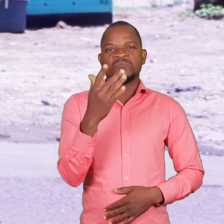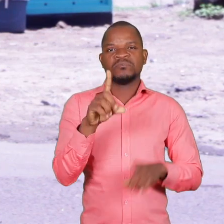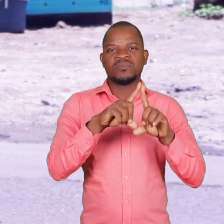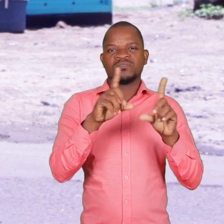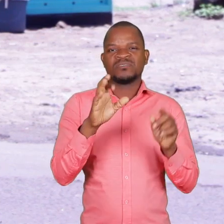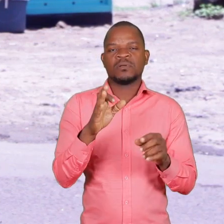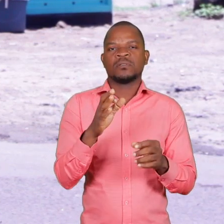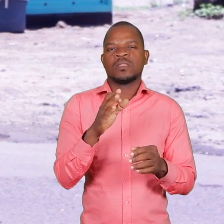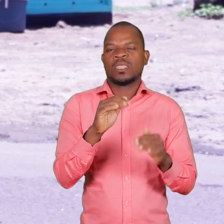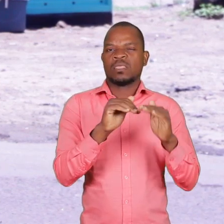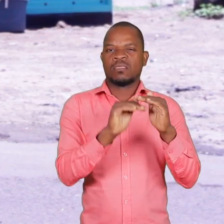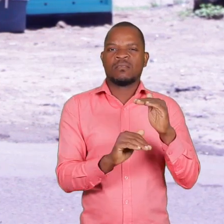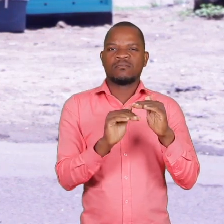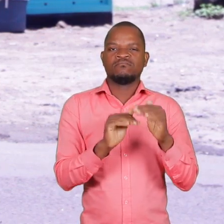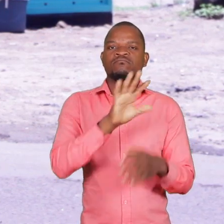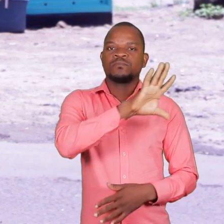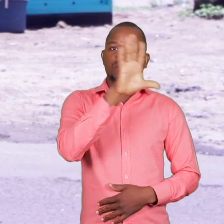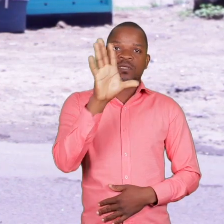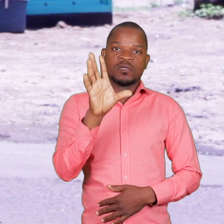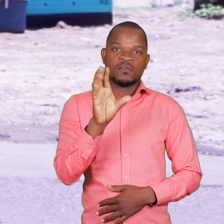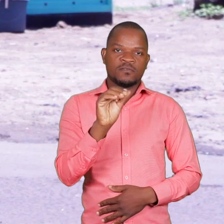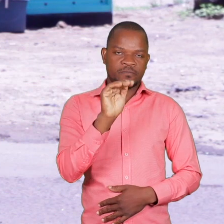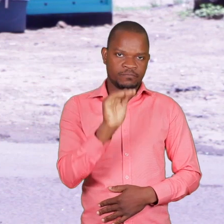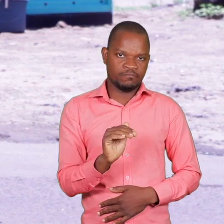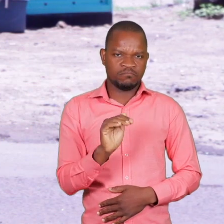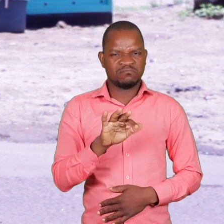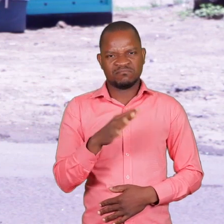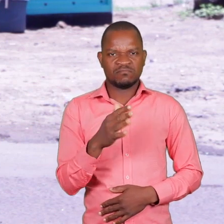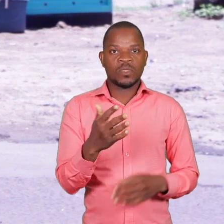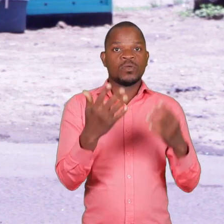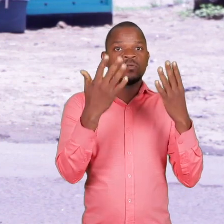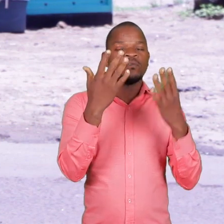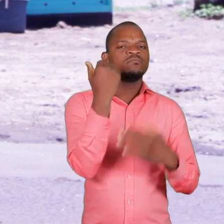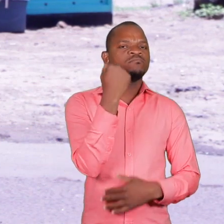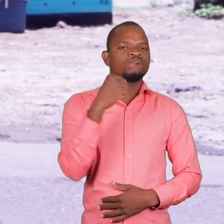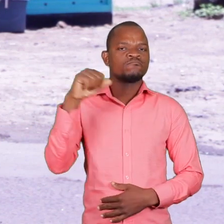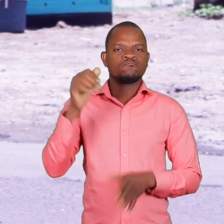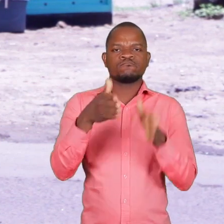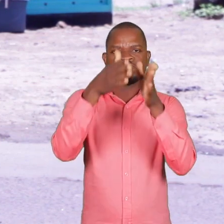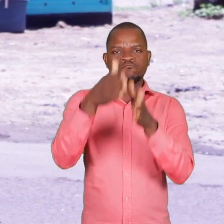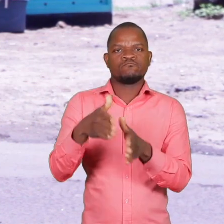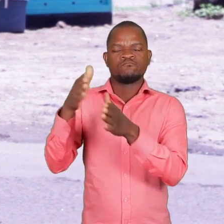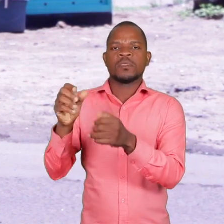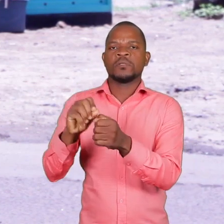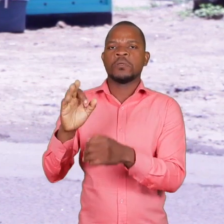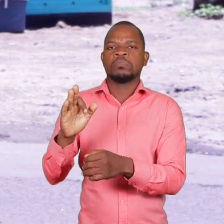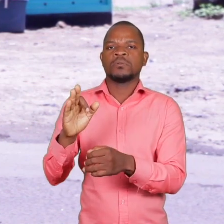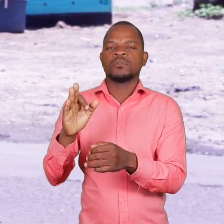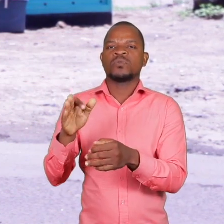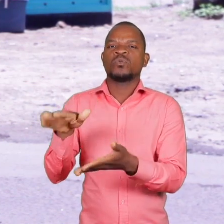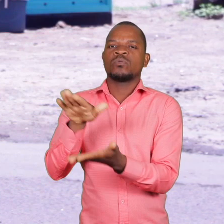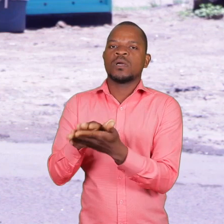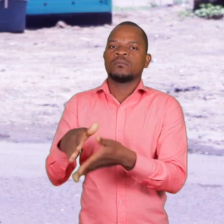mais baixas de cobertura de saneamento ao nível da África Austral, com um total de 9 milhões de pessoas a